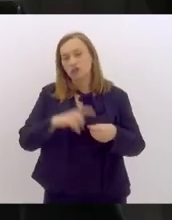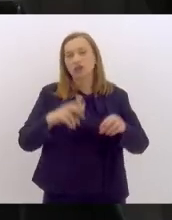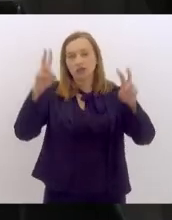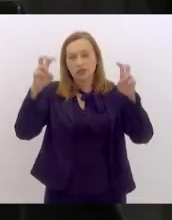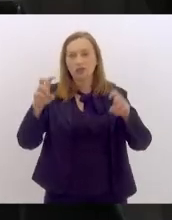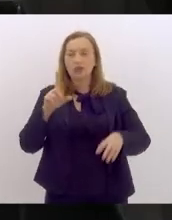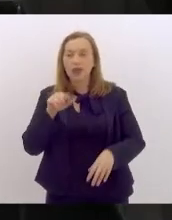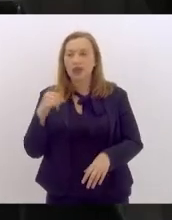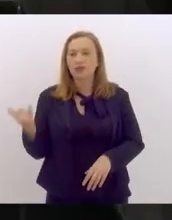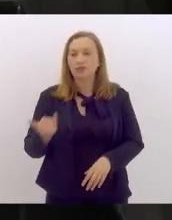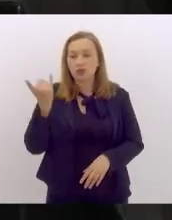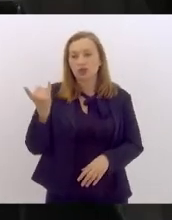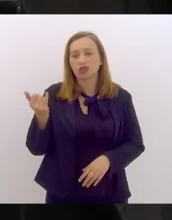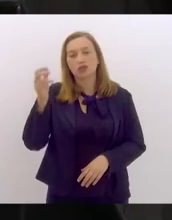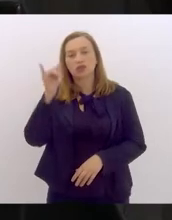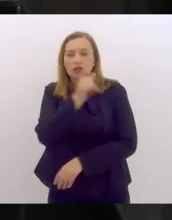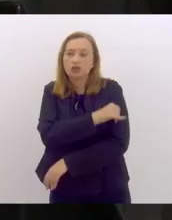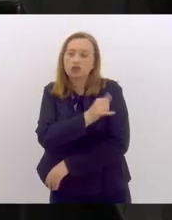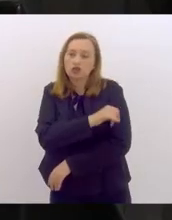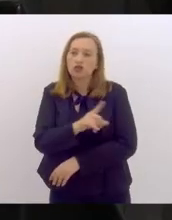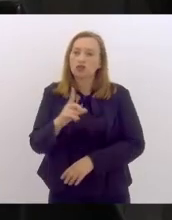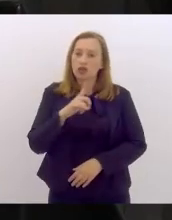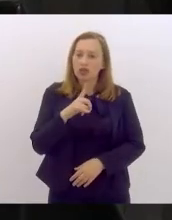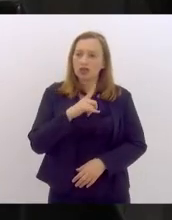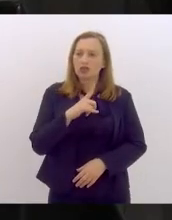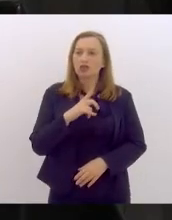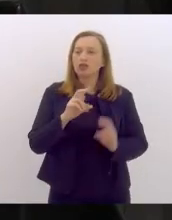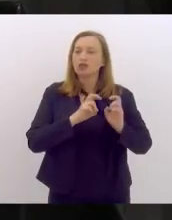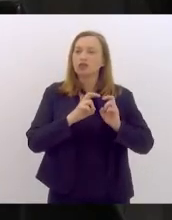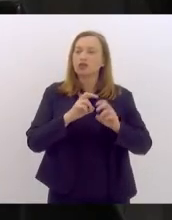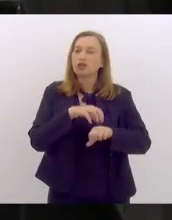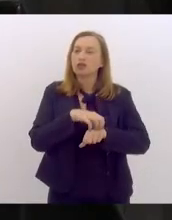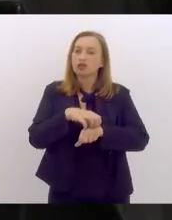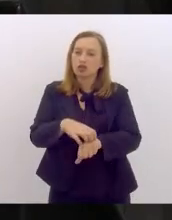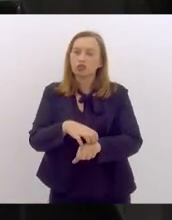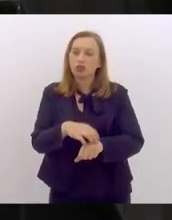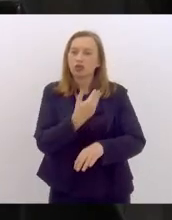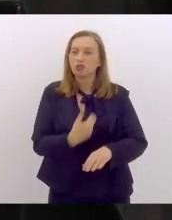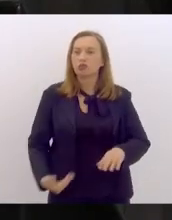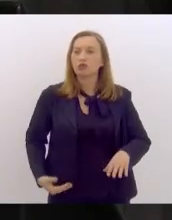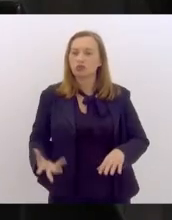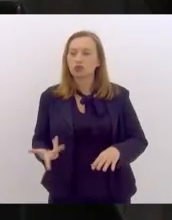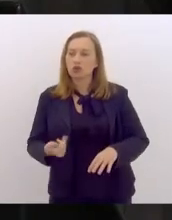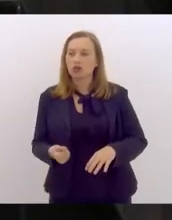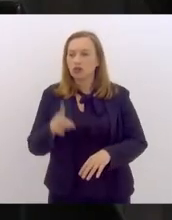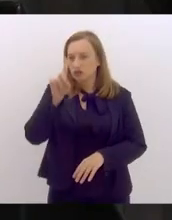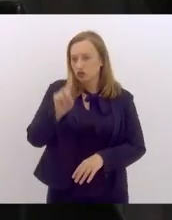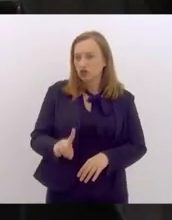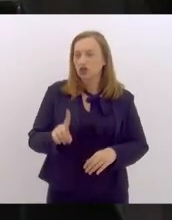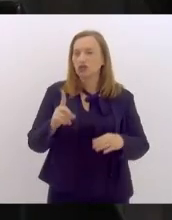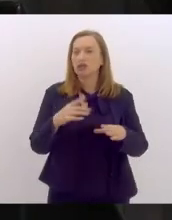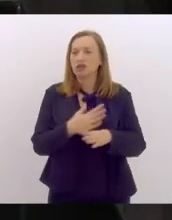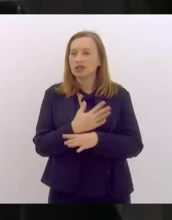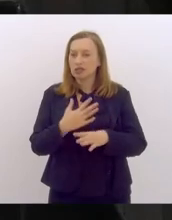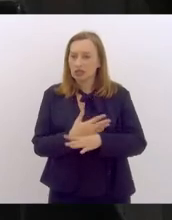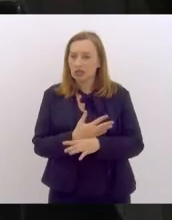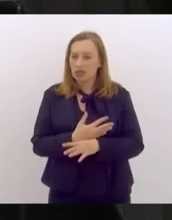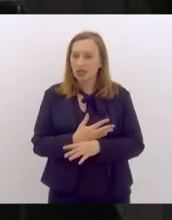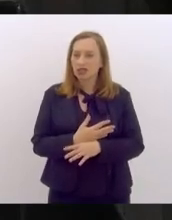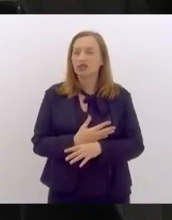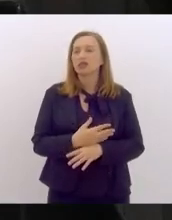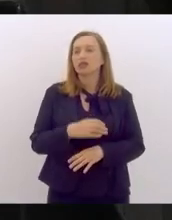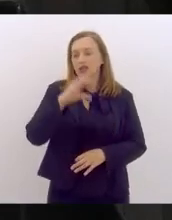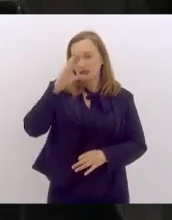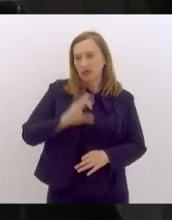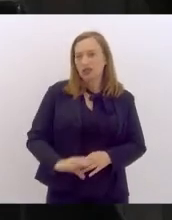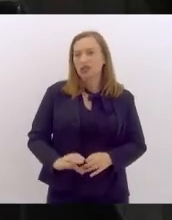mas é muito importante que e eu tenha transporte público de qualidade porque o direito à cidade a cidadania